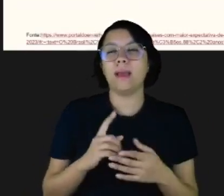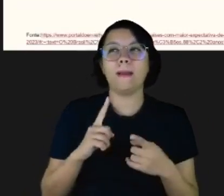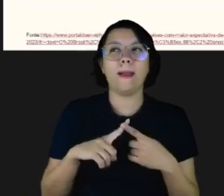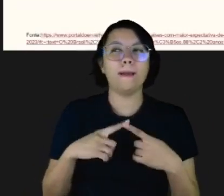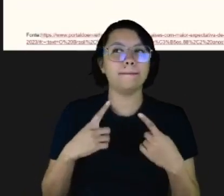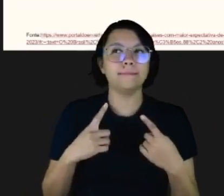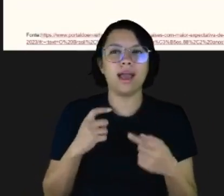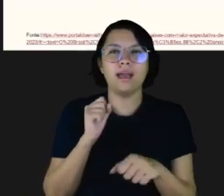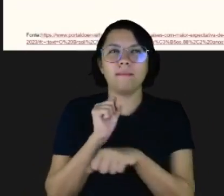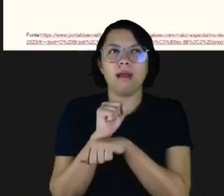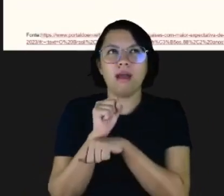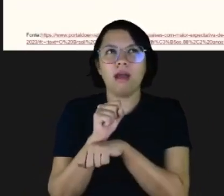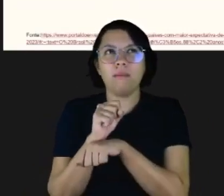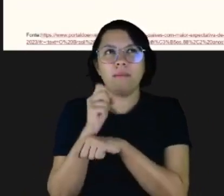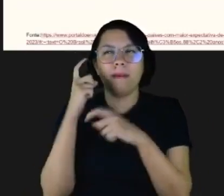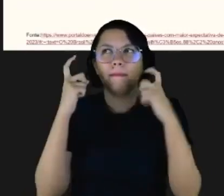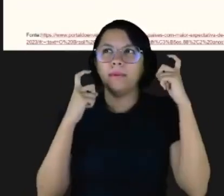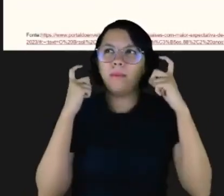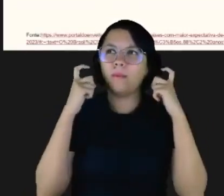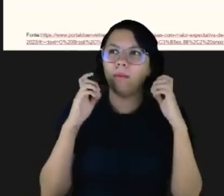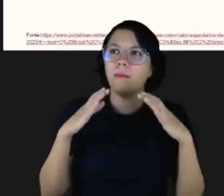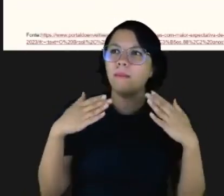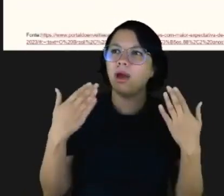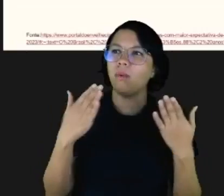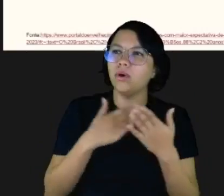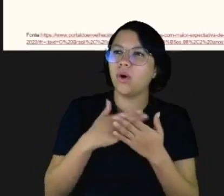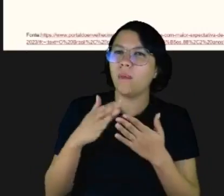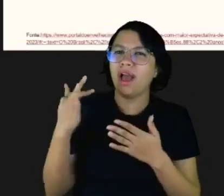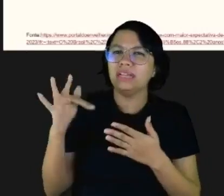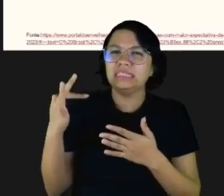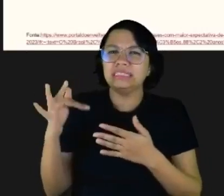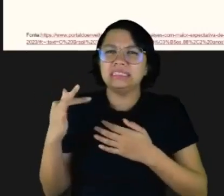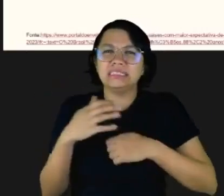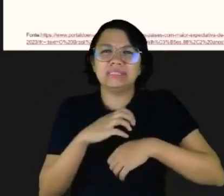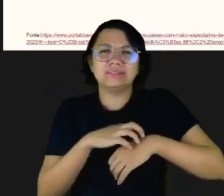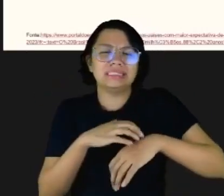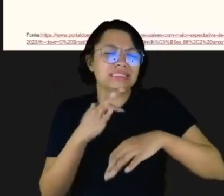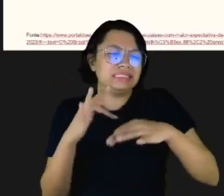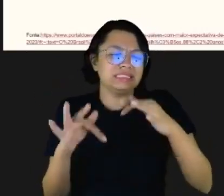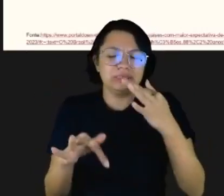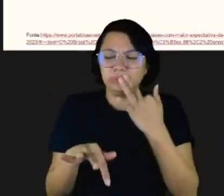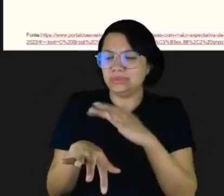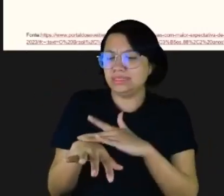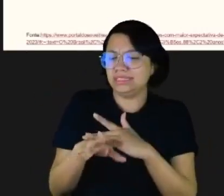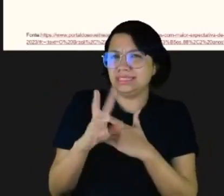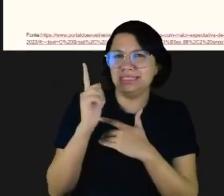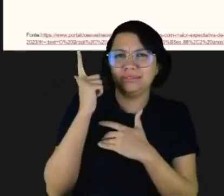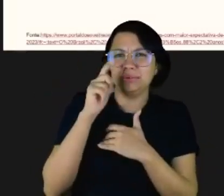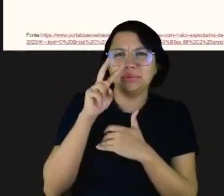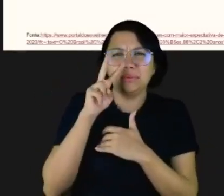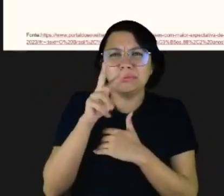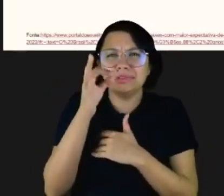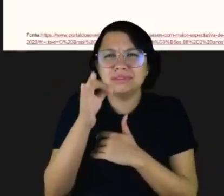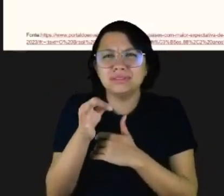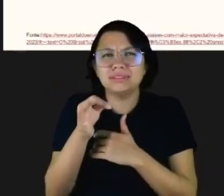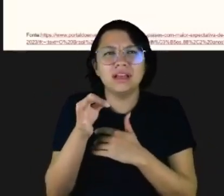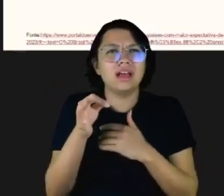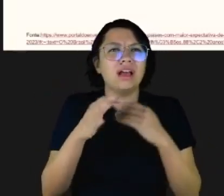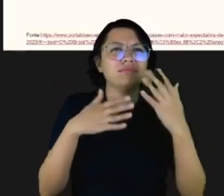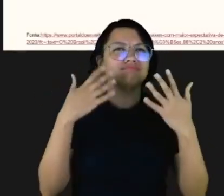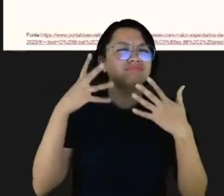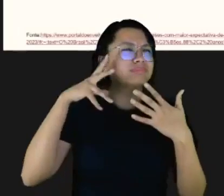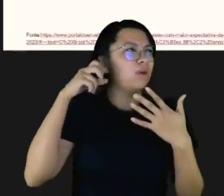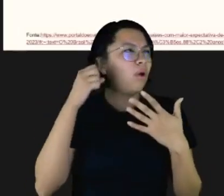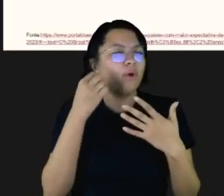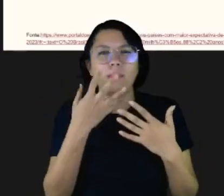preocupar com o nosso envelhecimento quando começa a doer aqui, doer de lá, não estou enxergando direito, não estou ouvindo